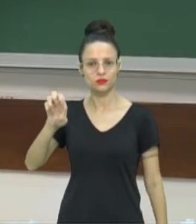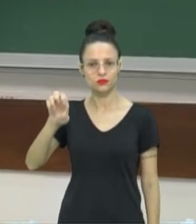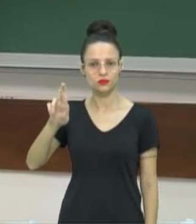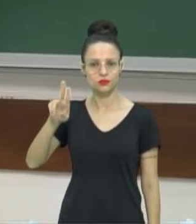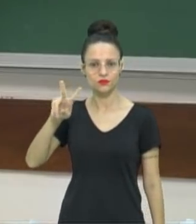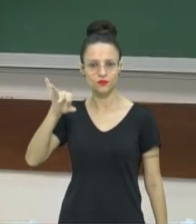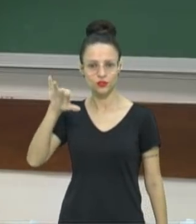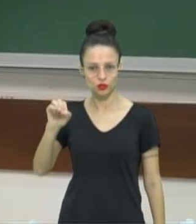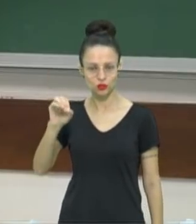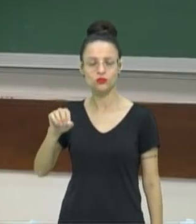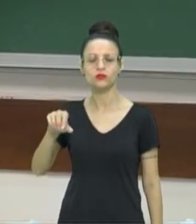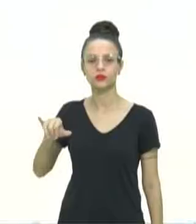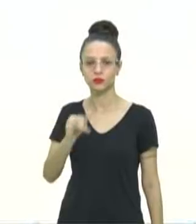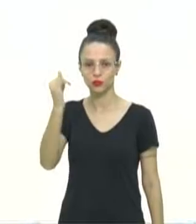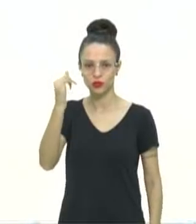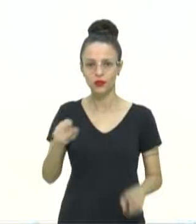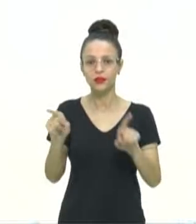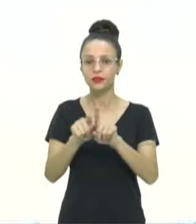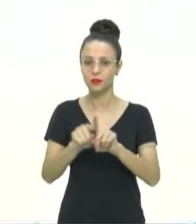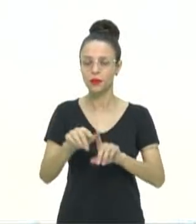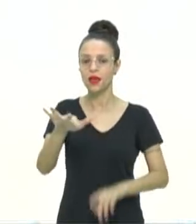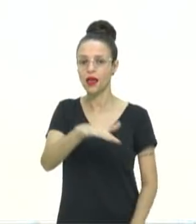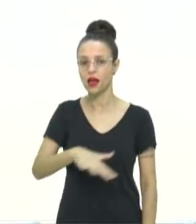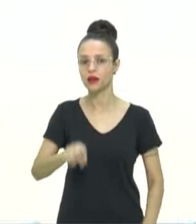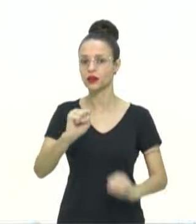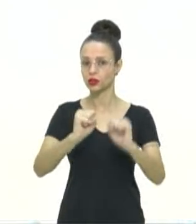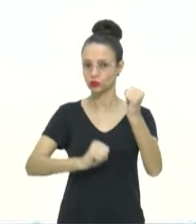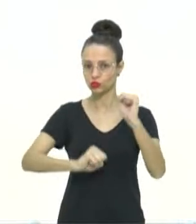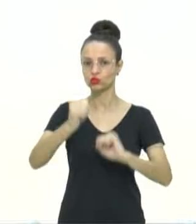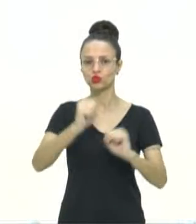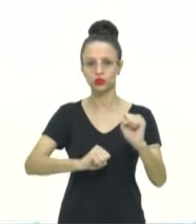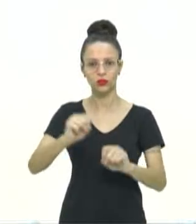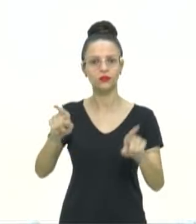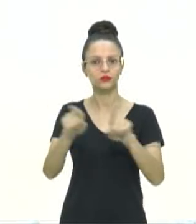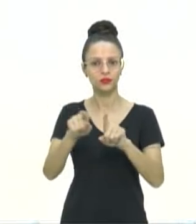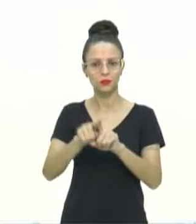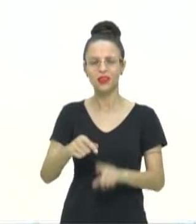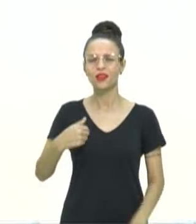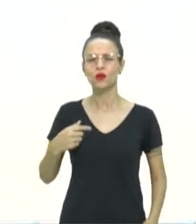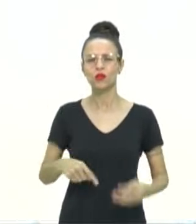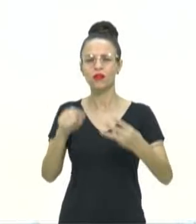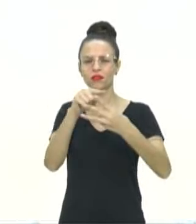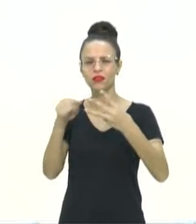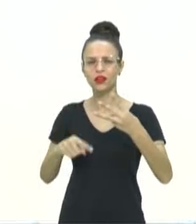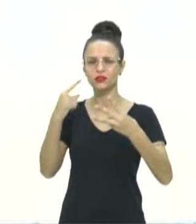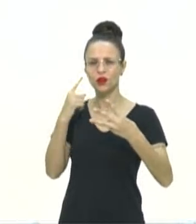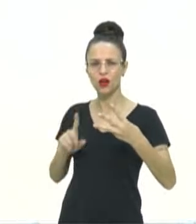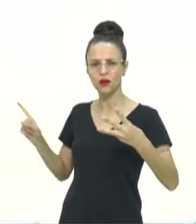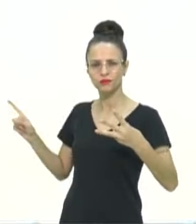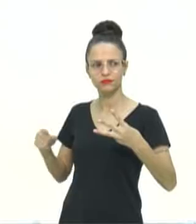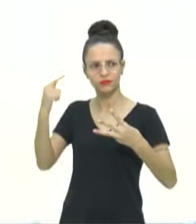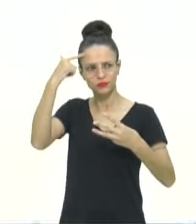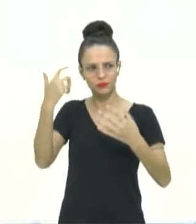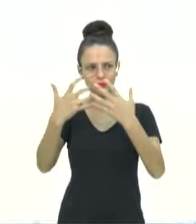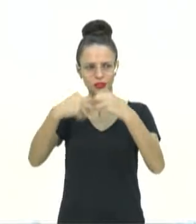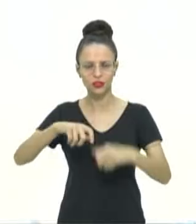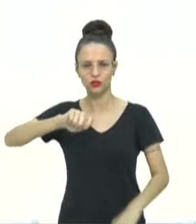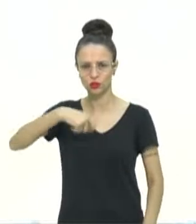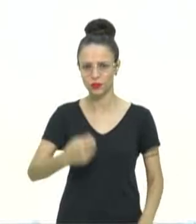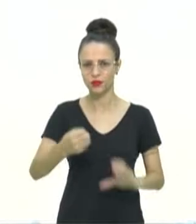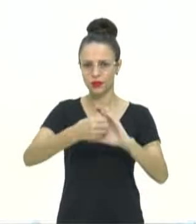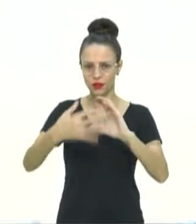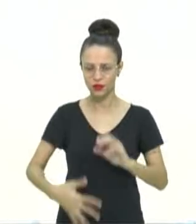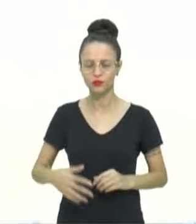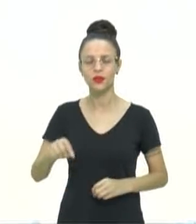certo? Também ali o setor industrial se destaca. Eu coloquei três segmentos ali para a gente pensar em relação a essa